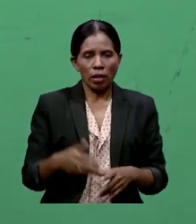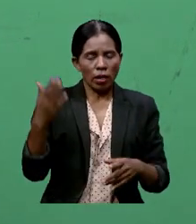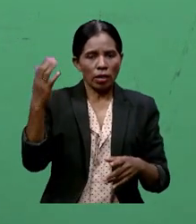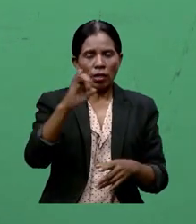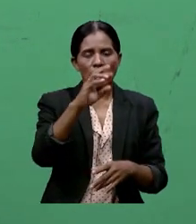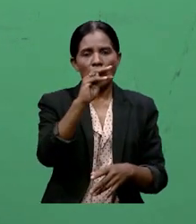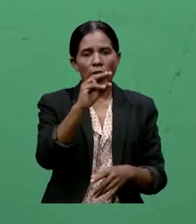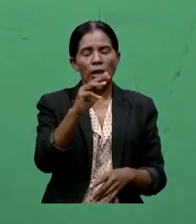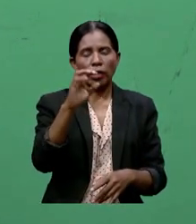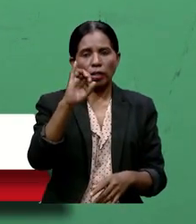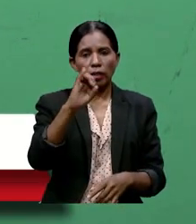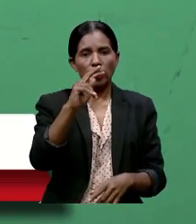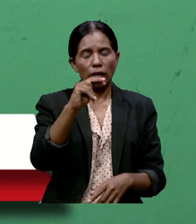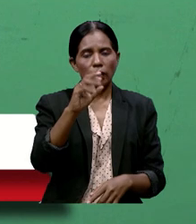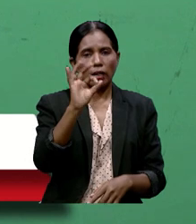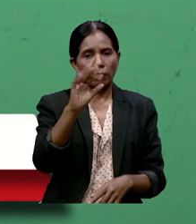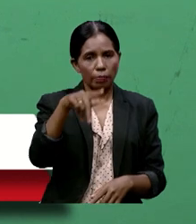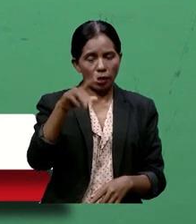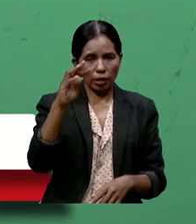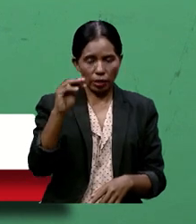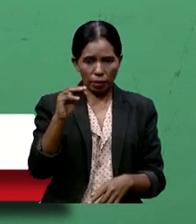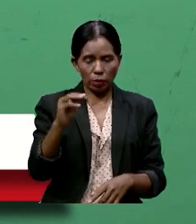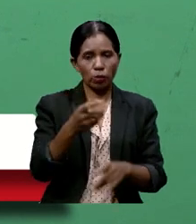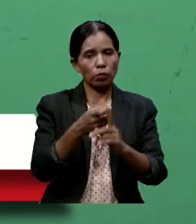INFPM por volta de